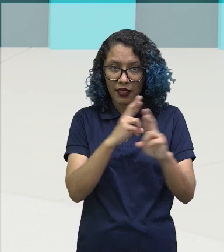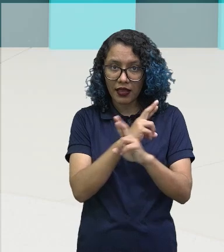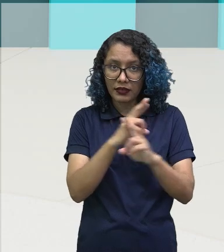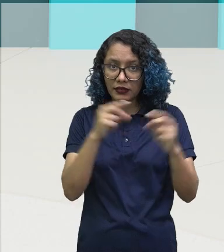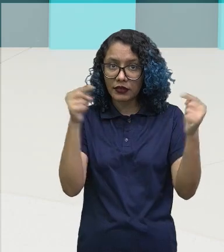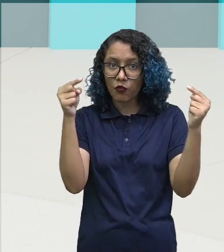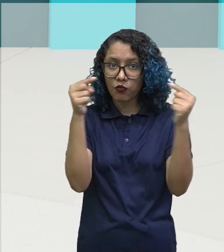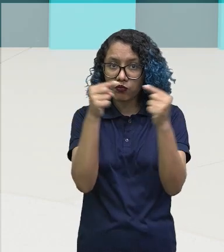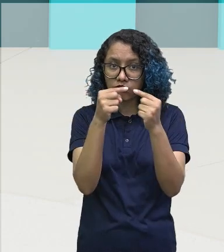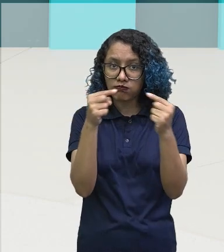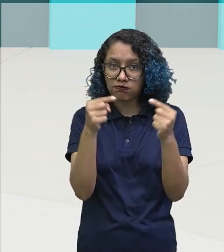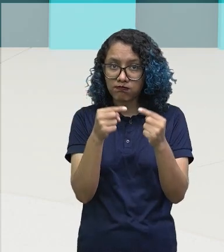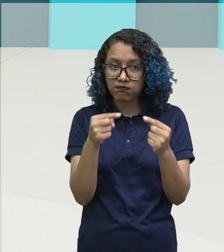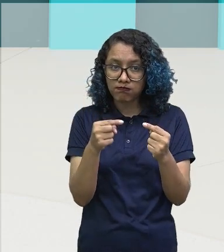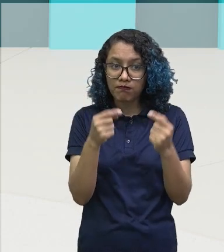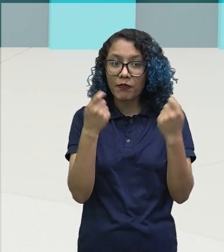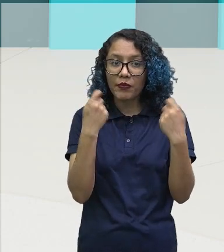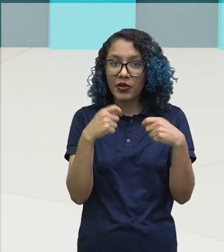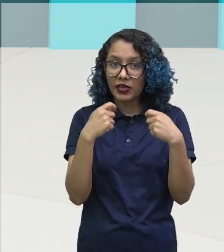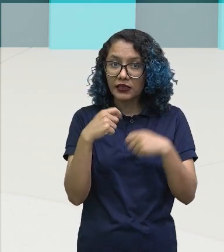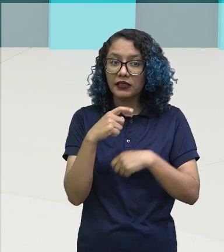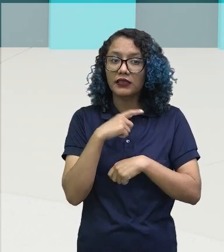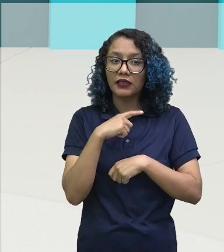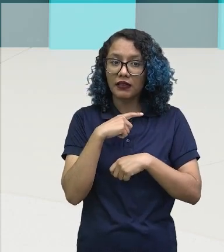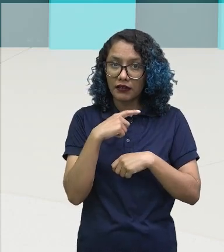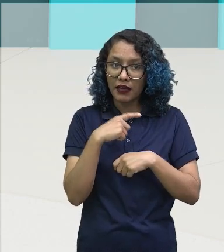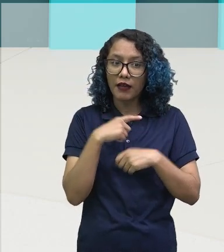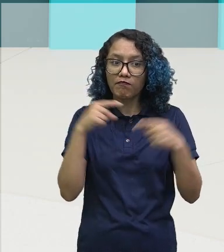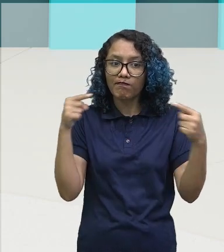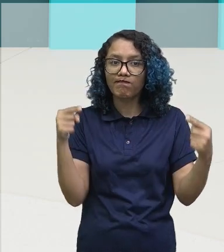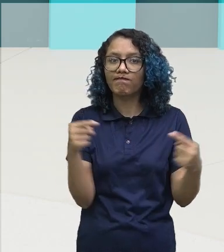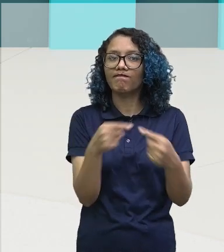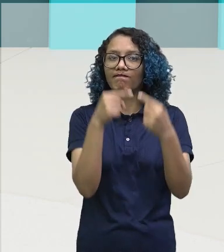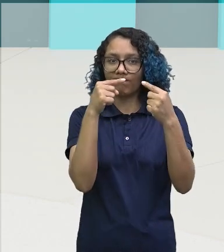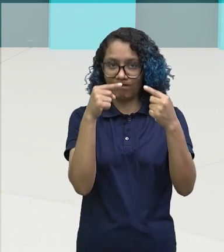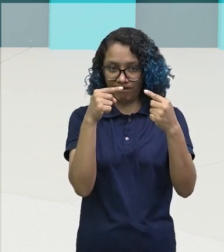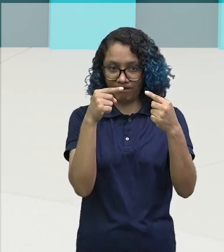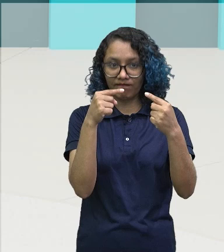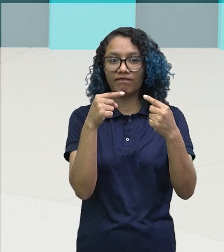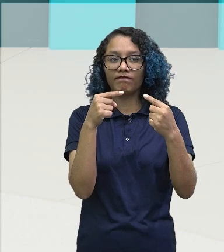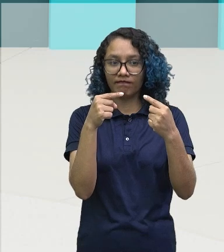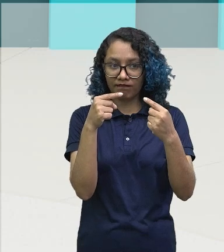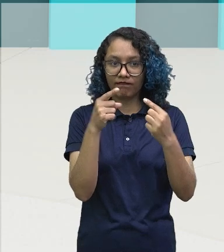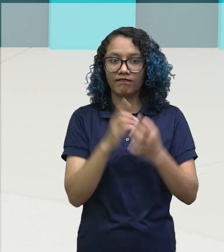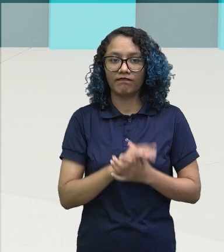que haver entre o sujeito da oração e o verbo que está